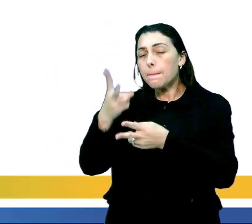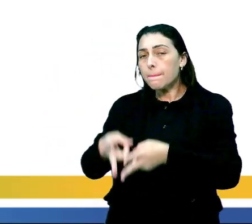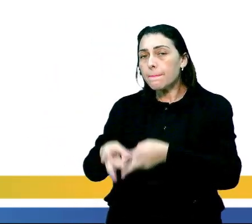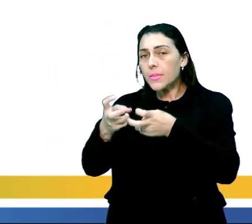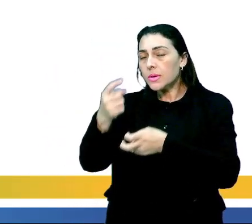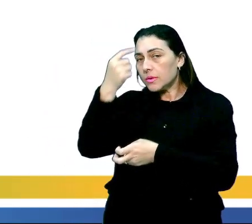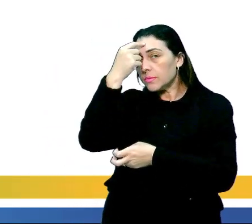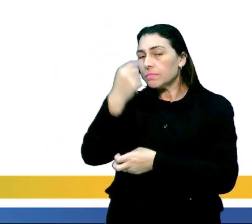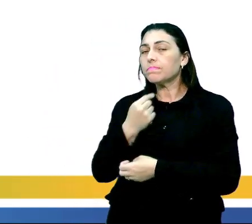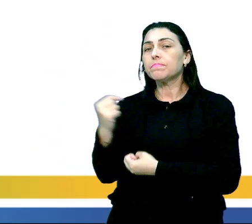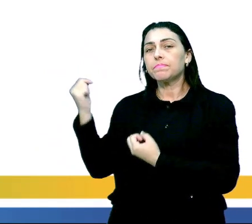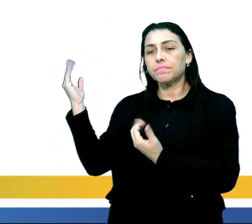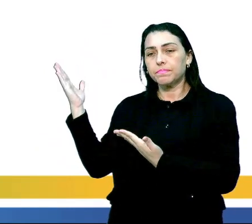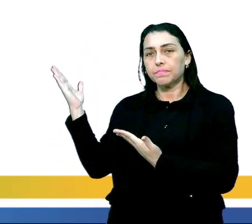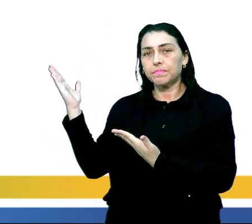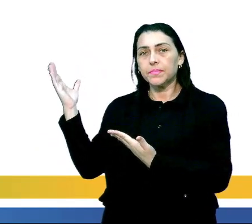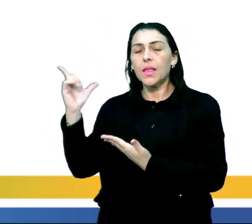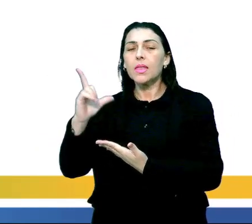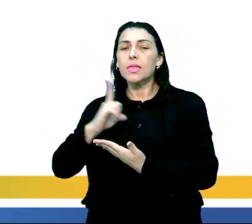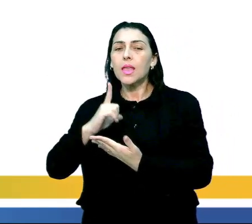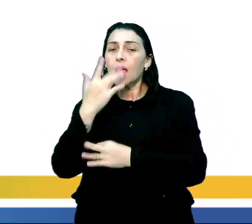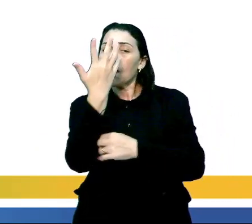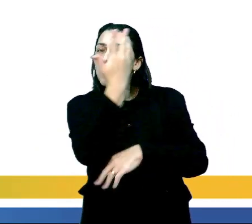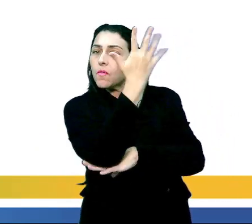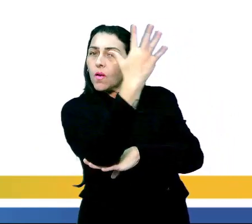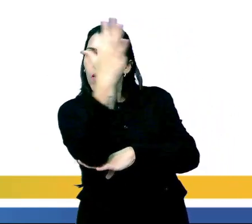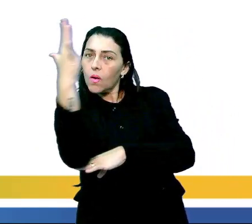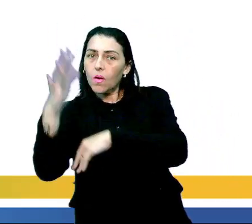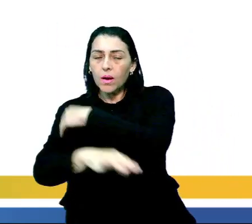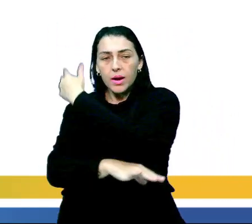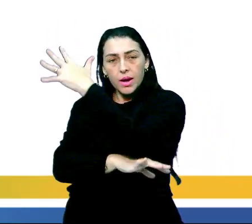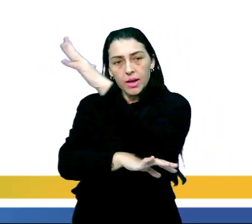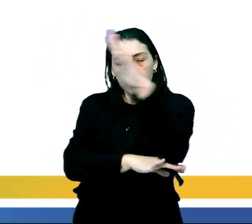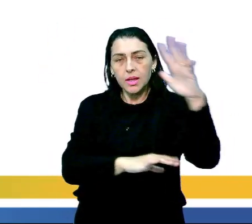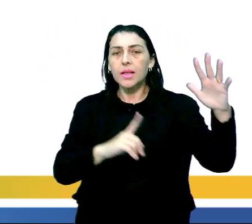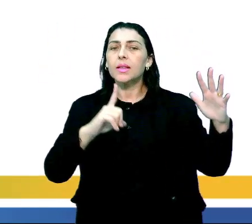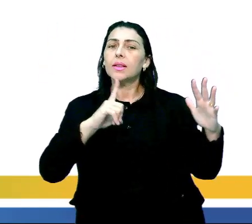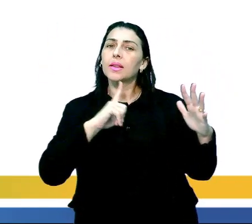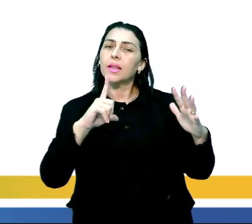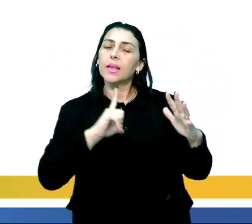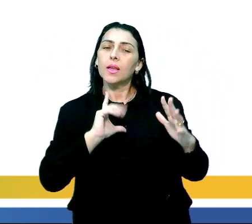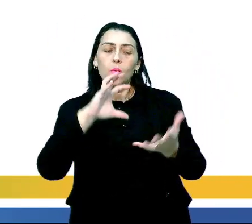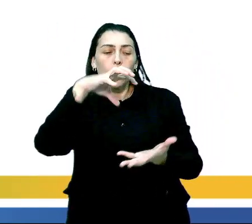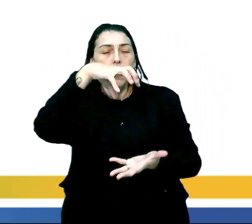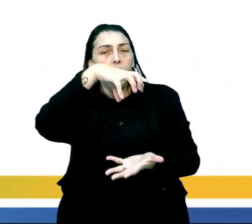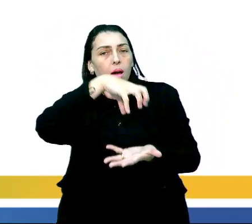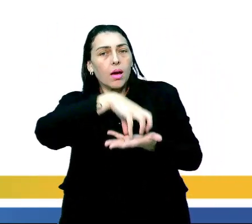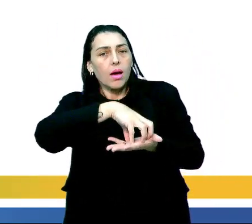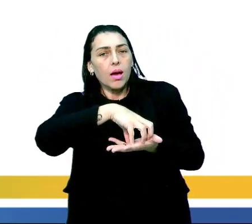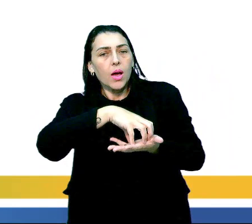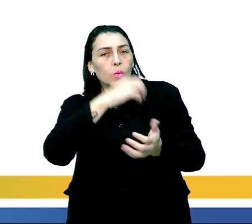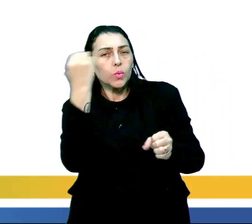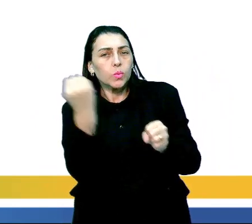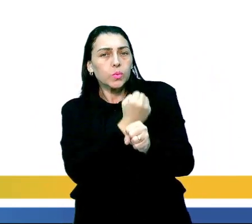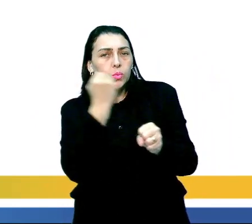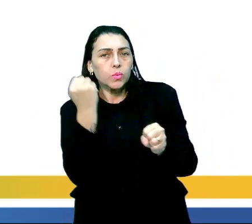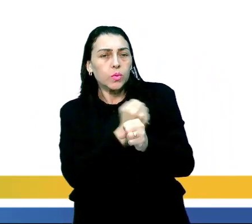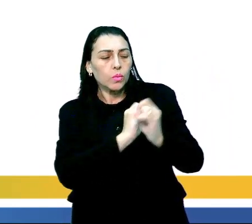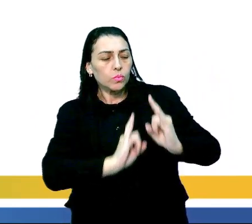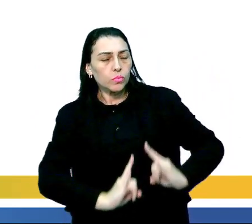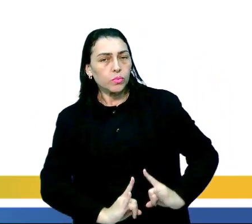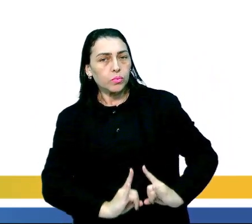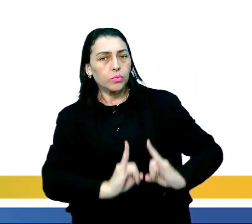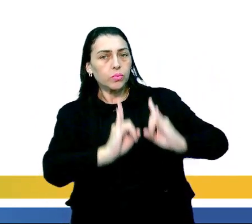imagem, a gente tem uma área de floresta e a gente tem uma área de construções. Olha